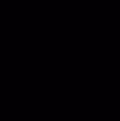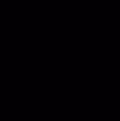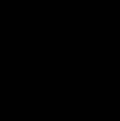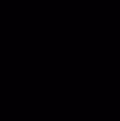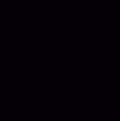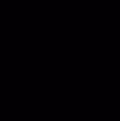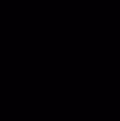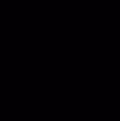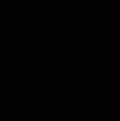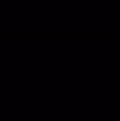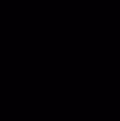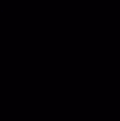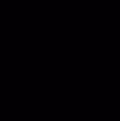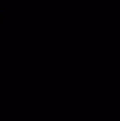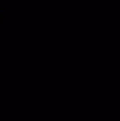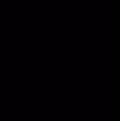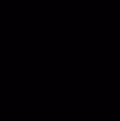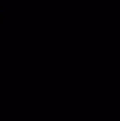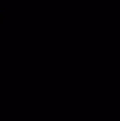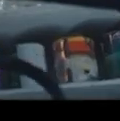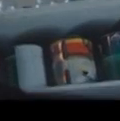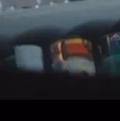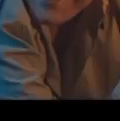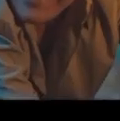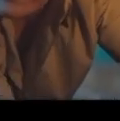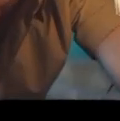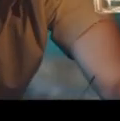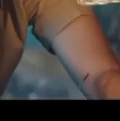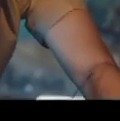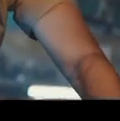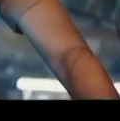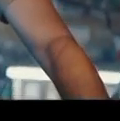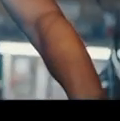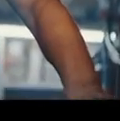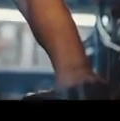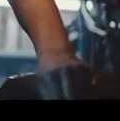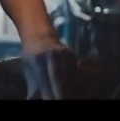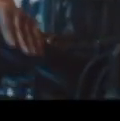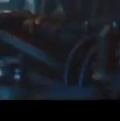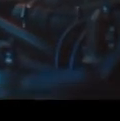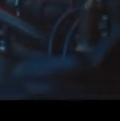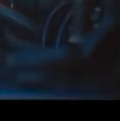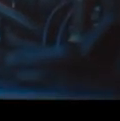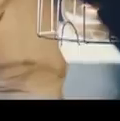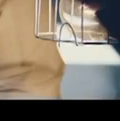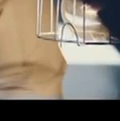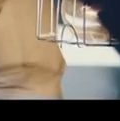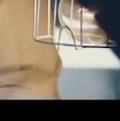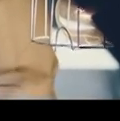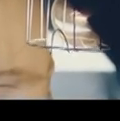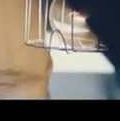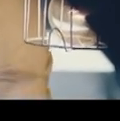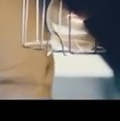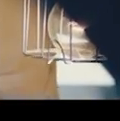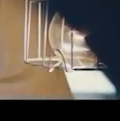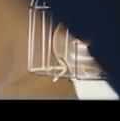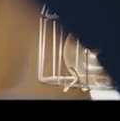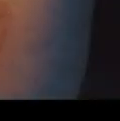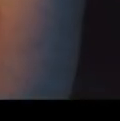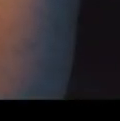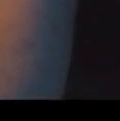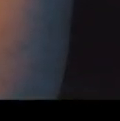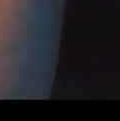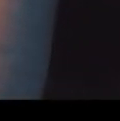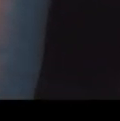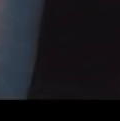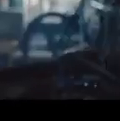tem que ser feito no trânsito. Basta fazer. Todo mundo deve ficar atento. Uma mancha na pele pode ser hanseníase. Se você